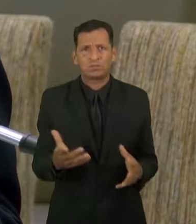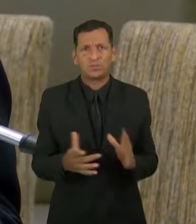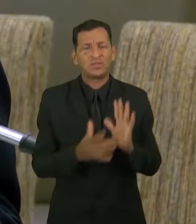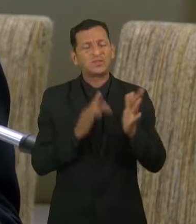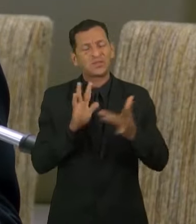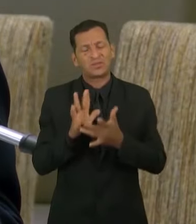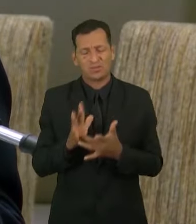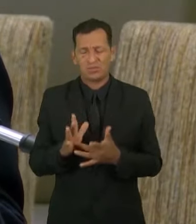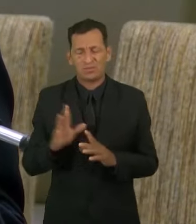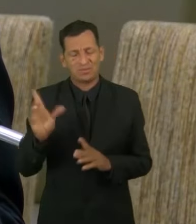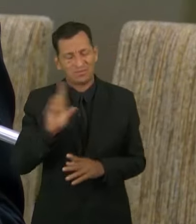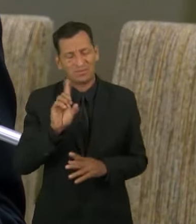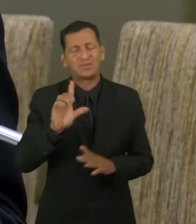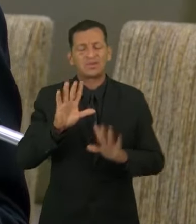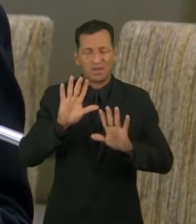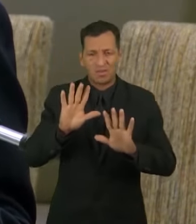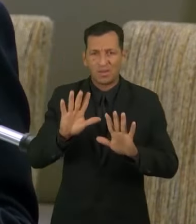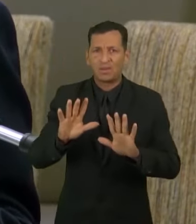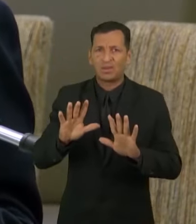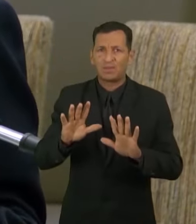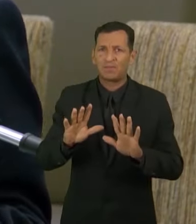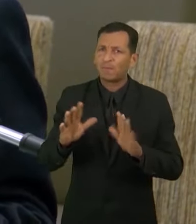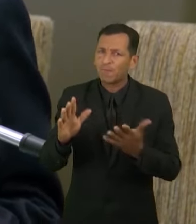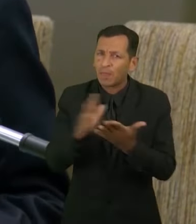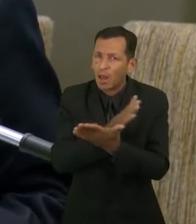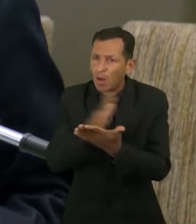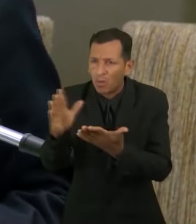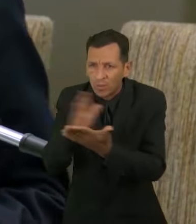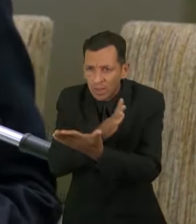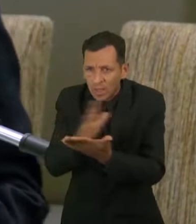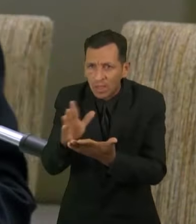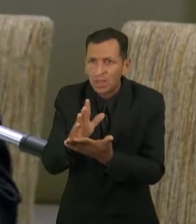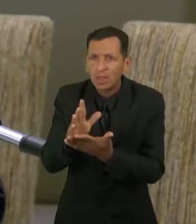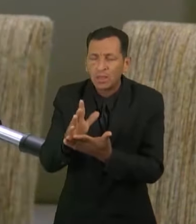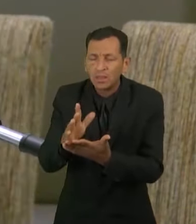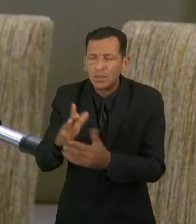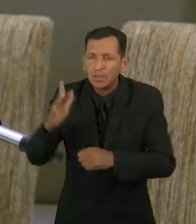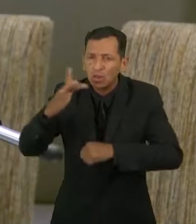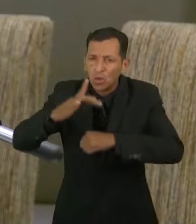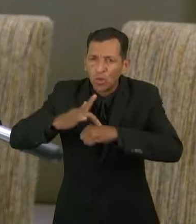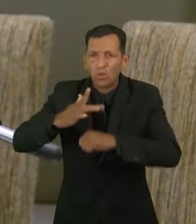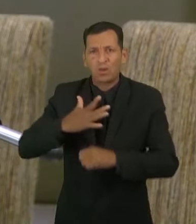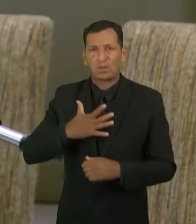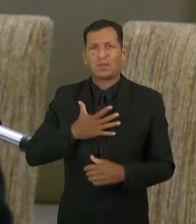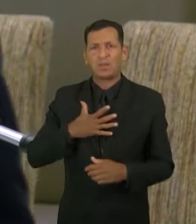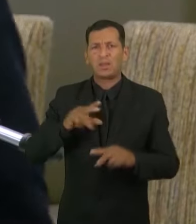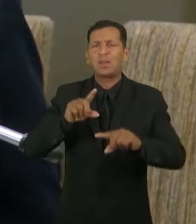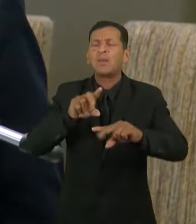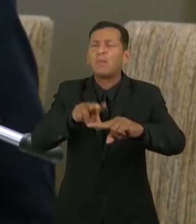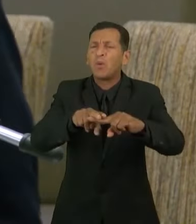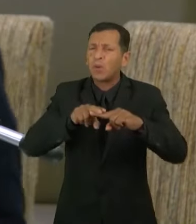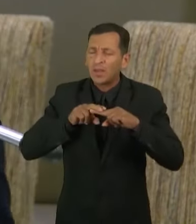me tocou, porque bem conheci que de mim saiu virtude.